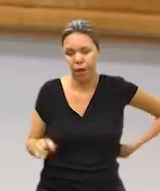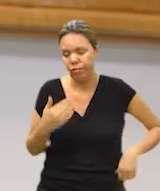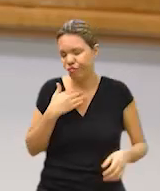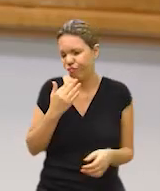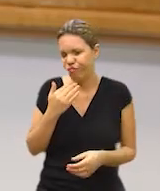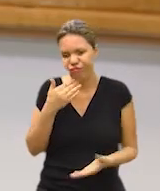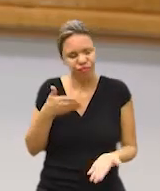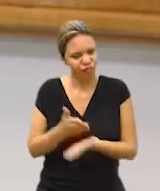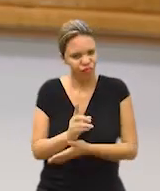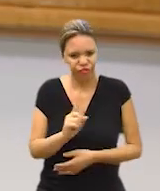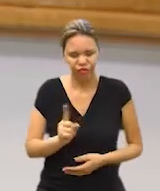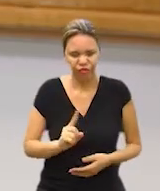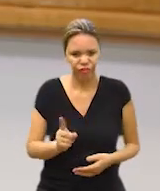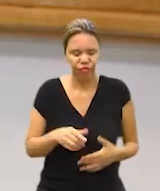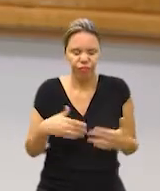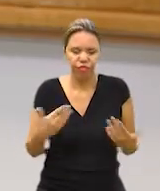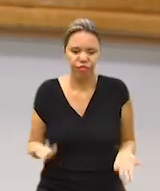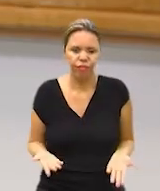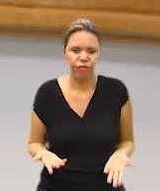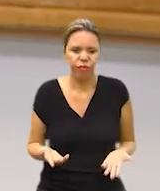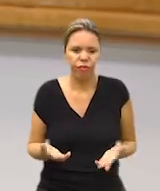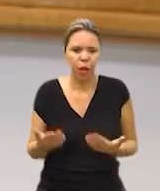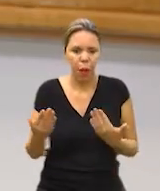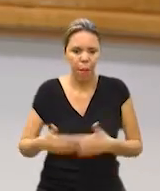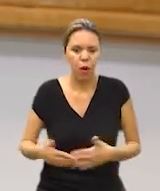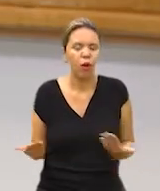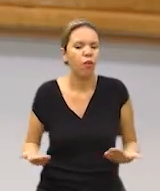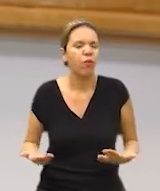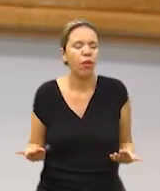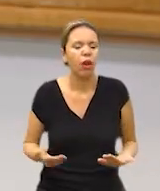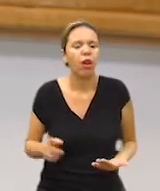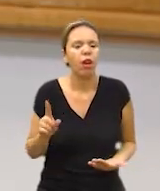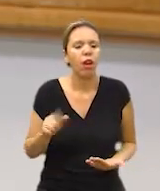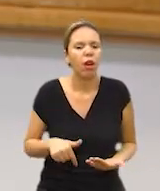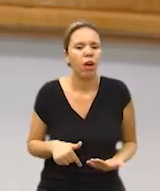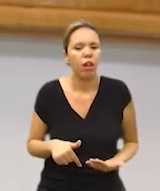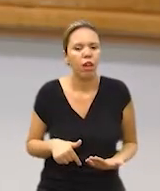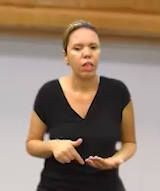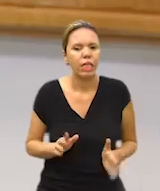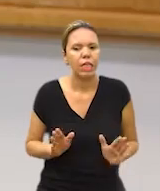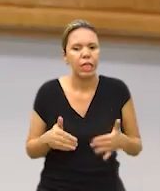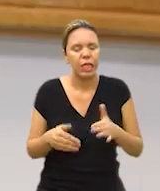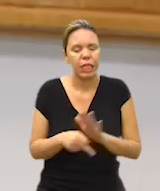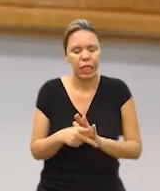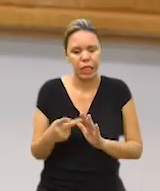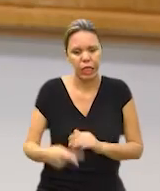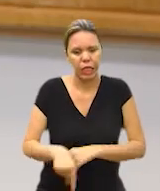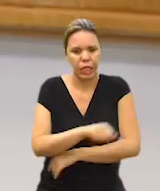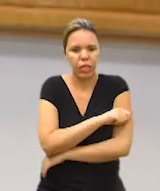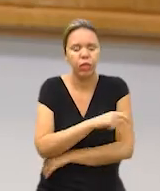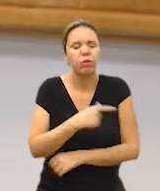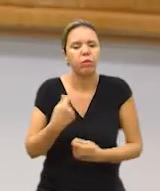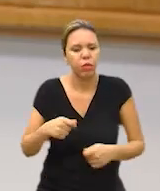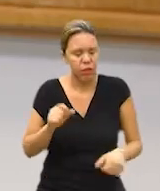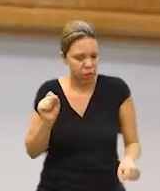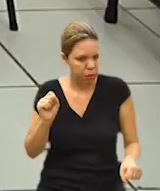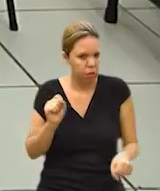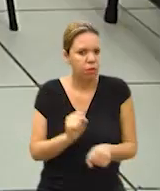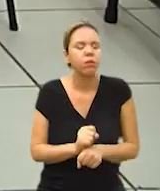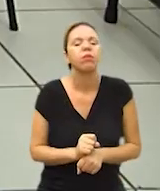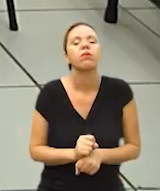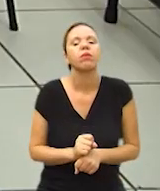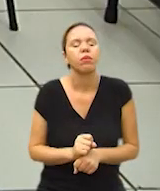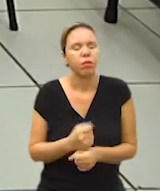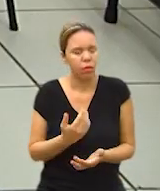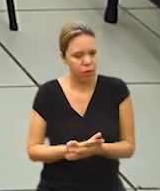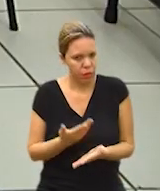não passa. Então, o exame hoje, ele é muito específico. Então, o aluno tem que parar